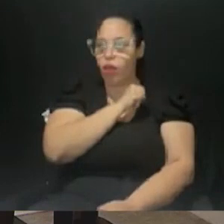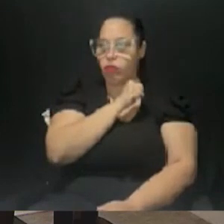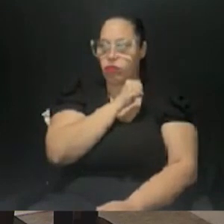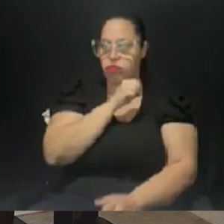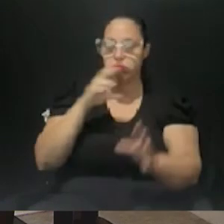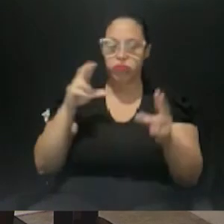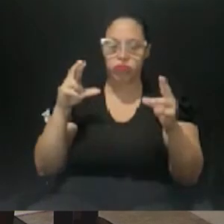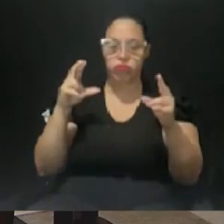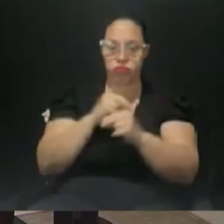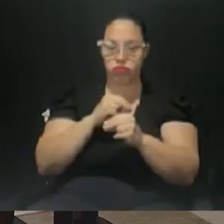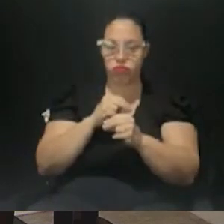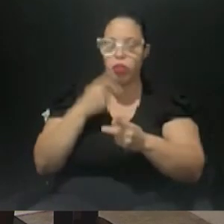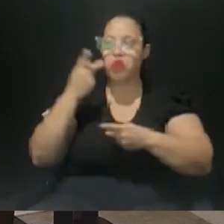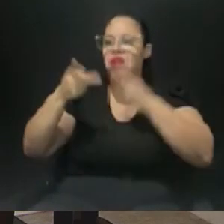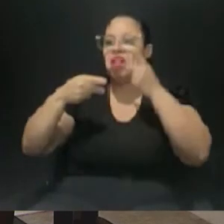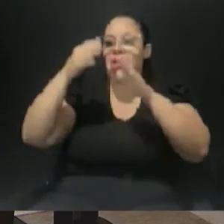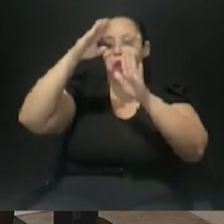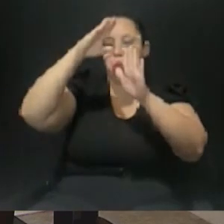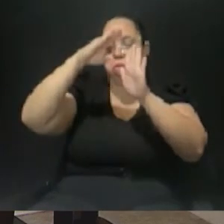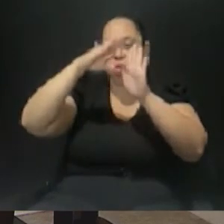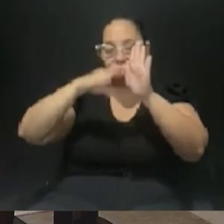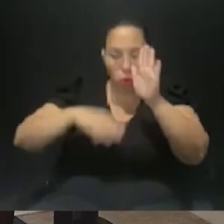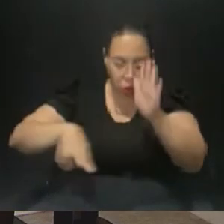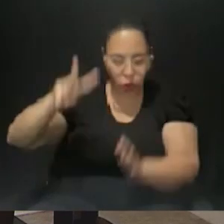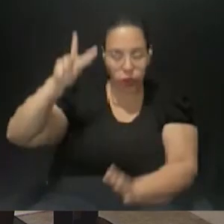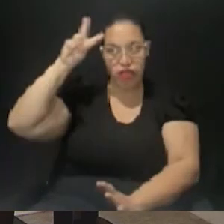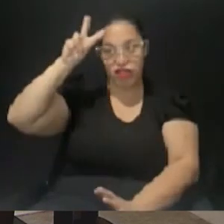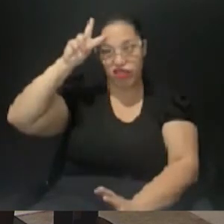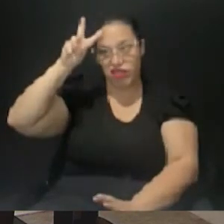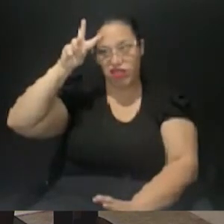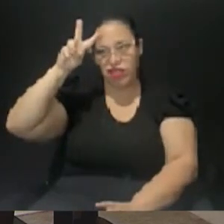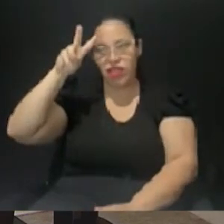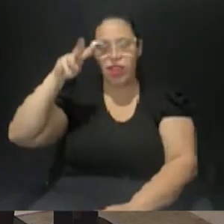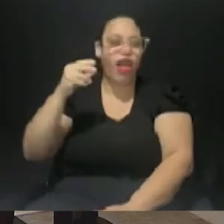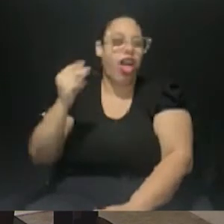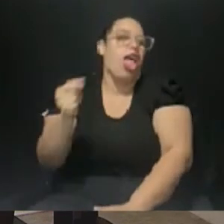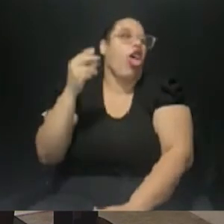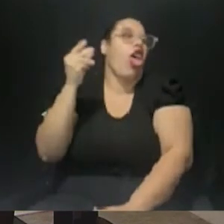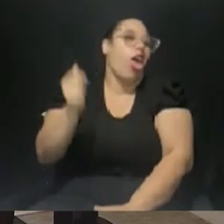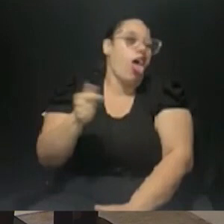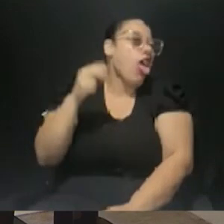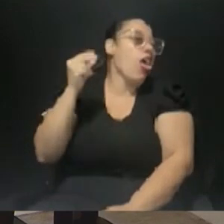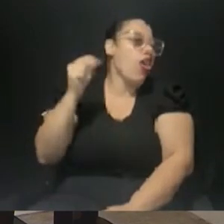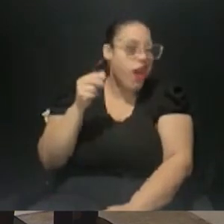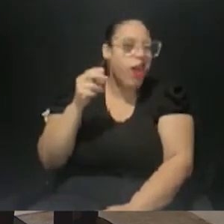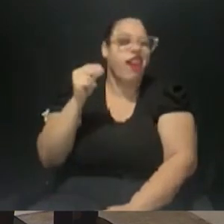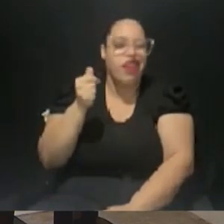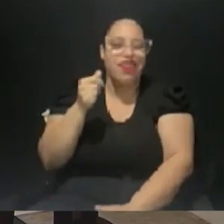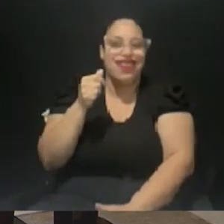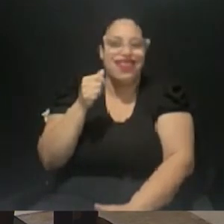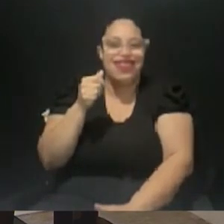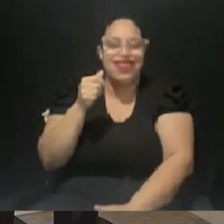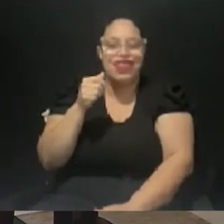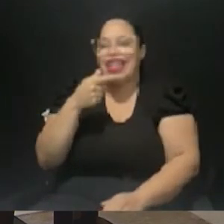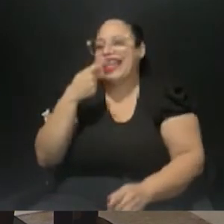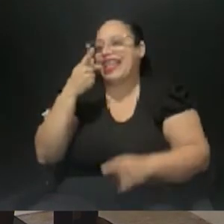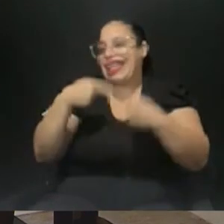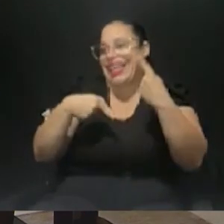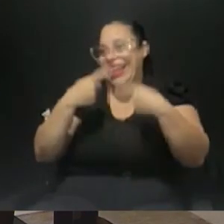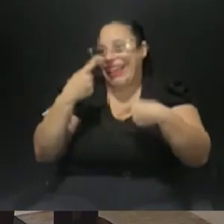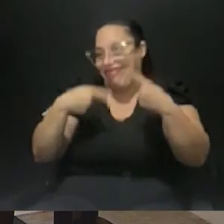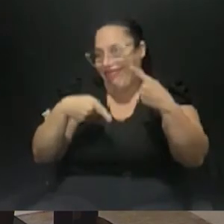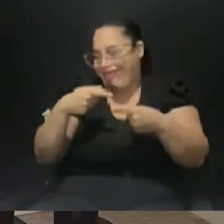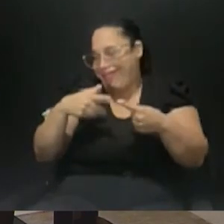da história do Faca, talvez a gente tivesse que ficar horas aqui, né? Porque a gente tem vários relatos, depoimentos, eventos